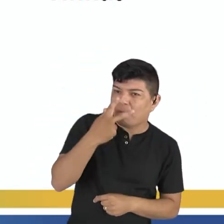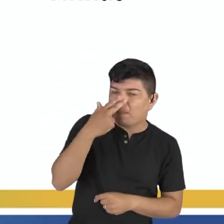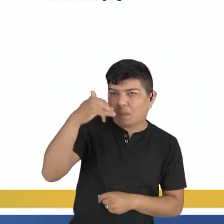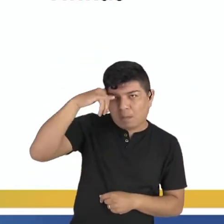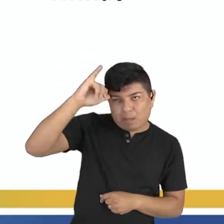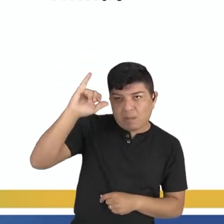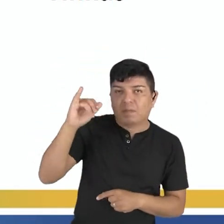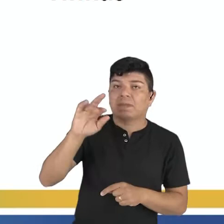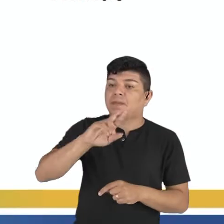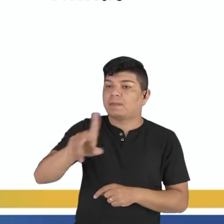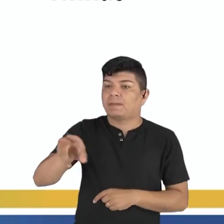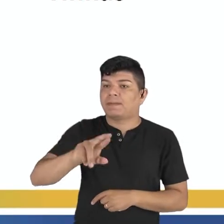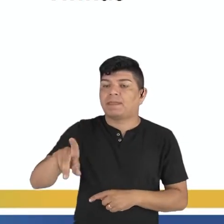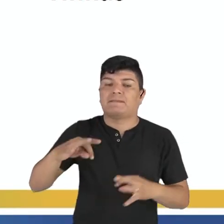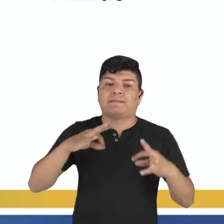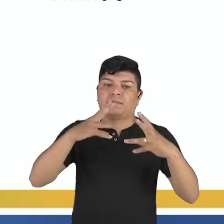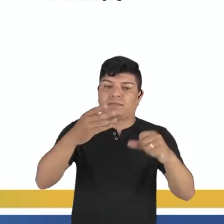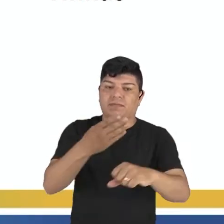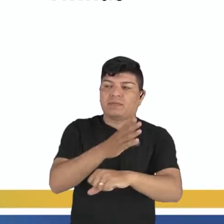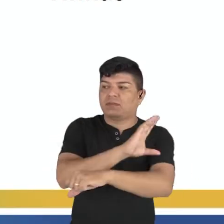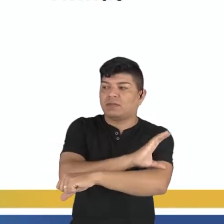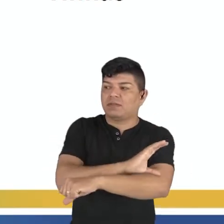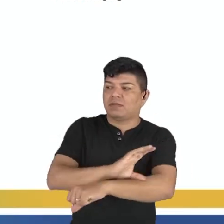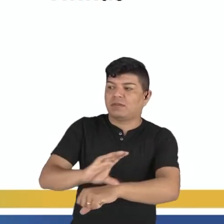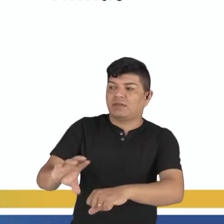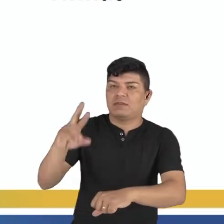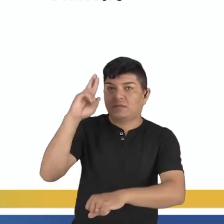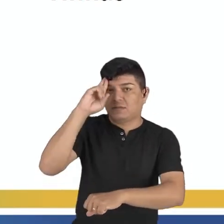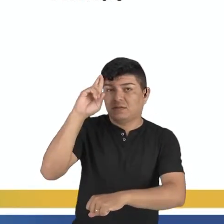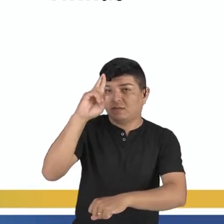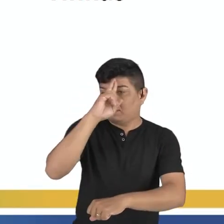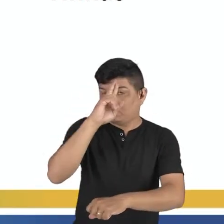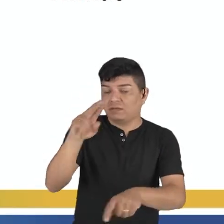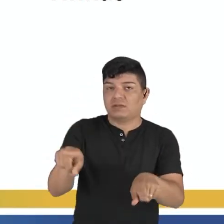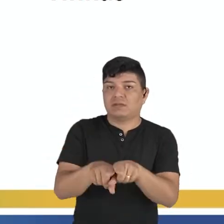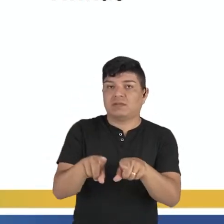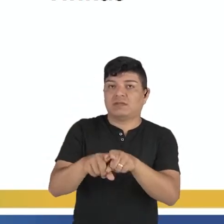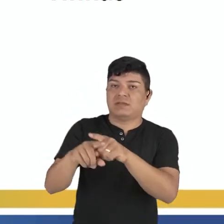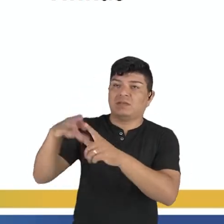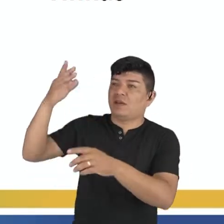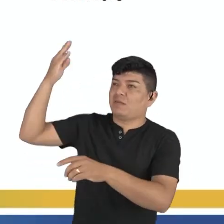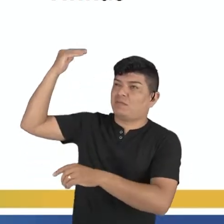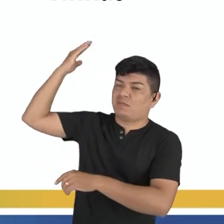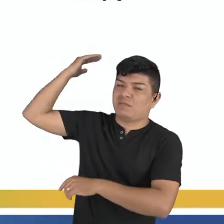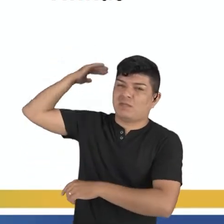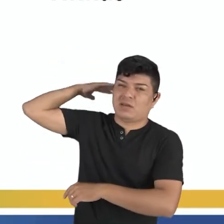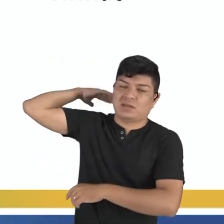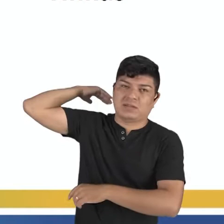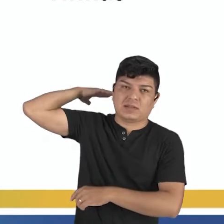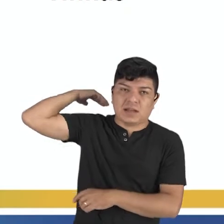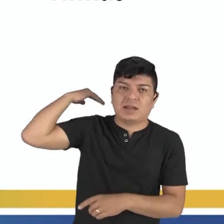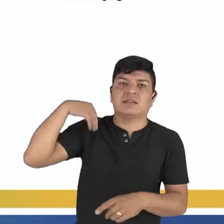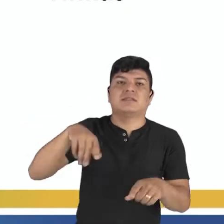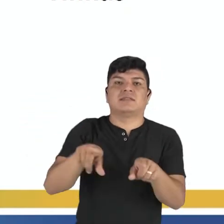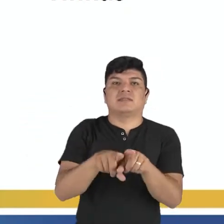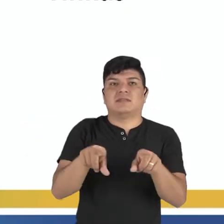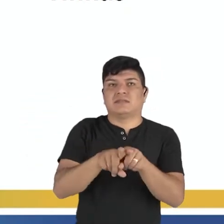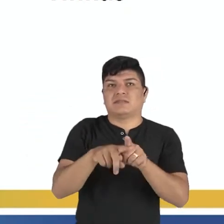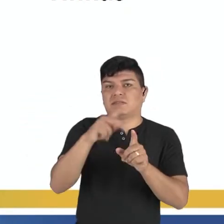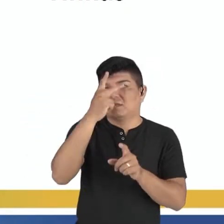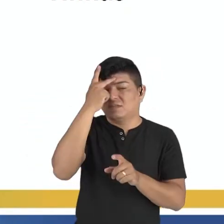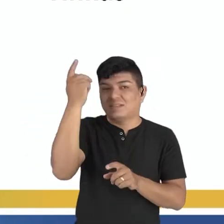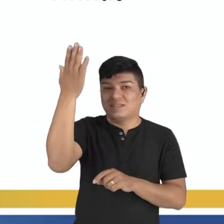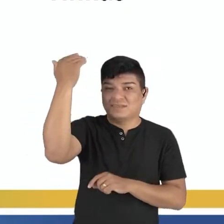isso. Existe toda uma questão cultural, uma questão histórica, uma questão ancestral mesmo, né? Bem do passado, os